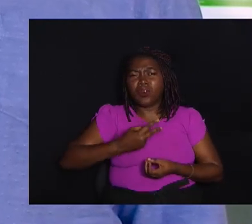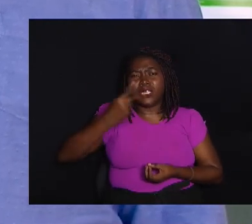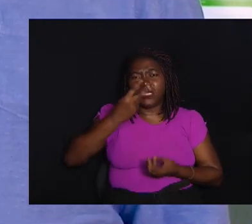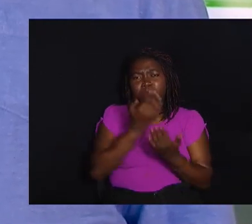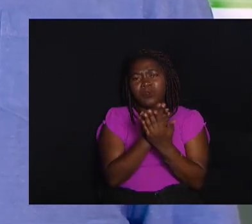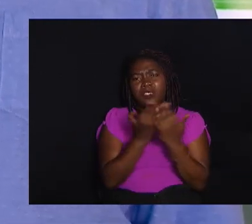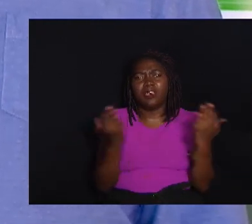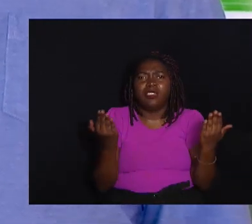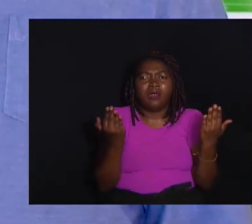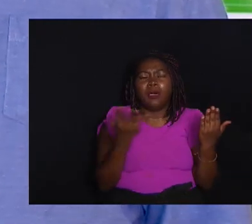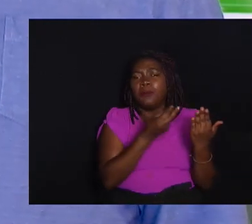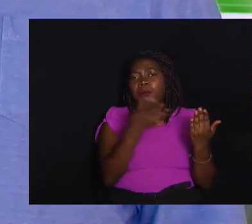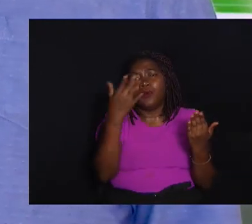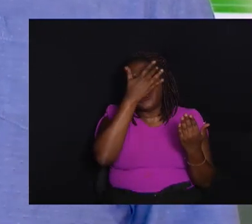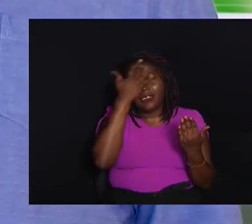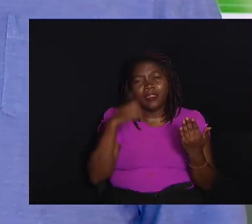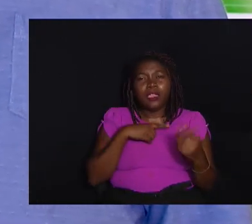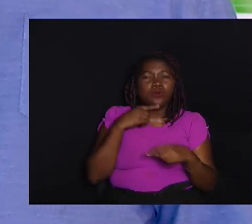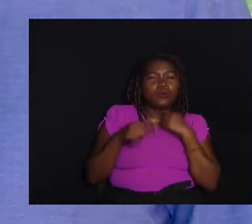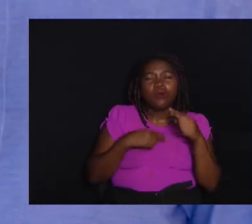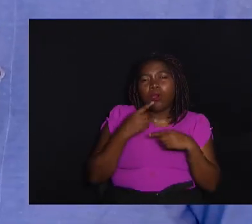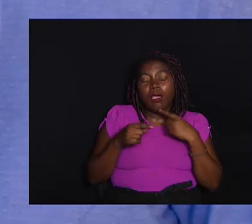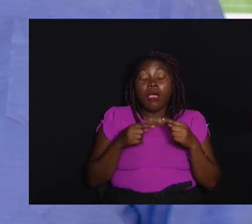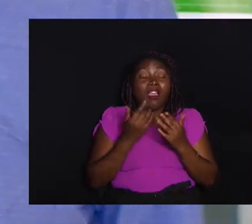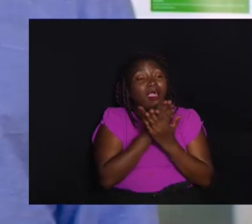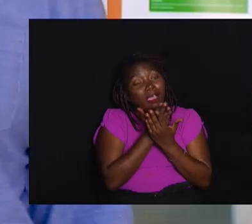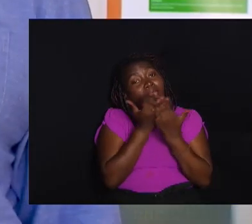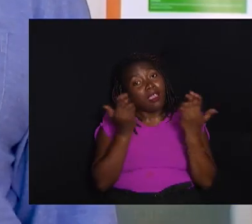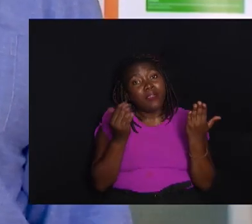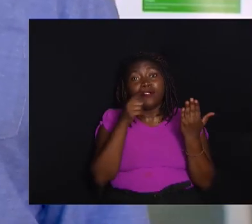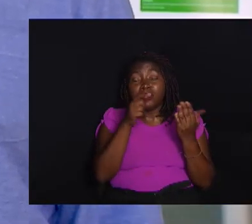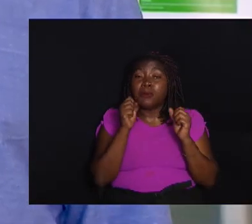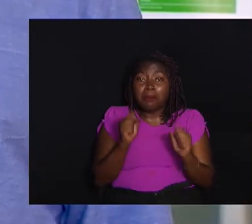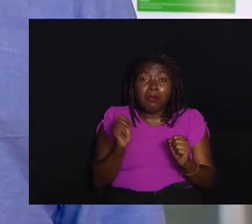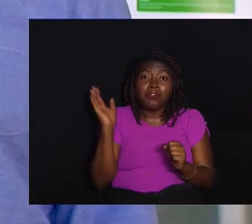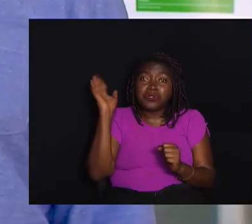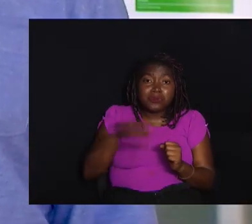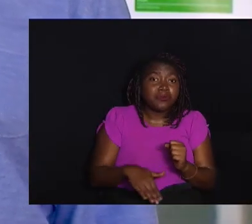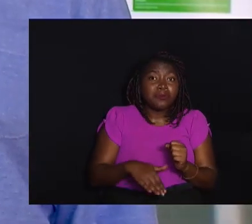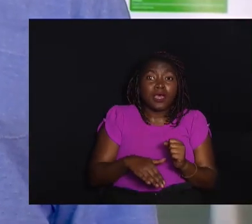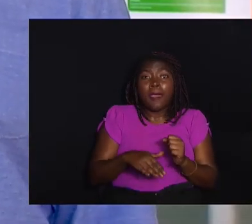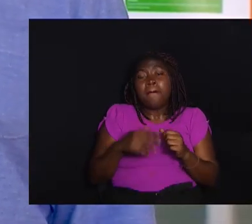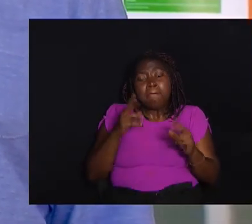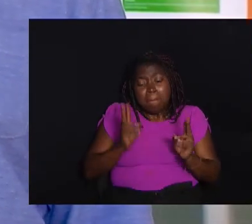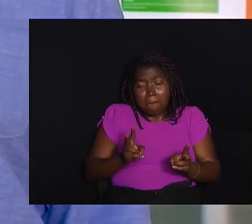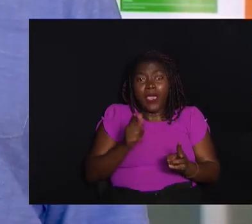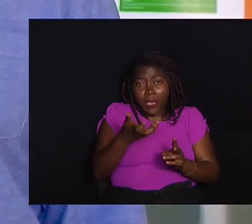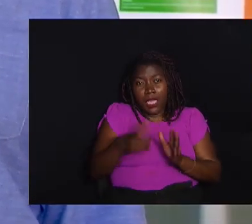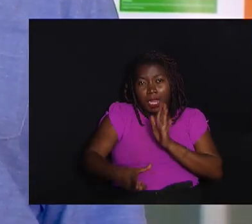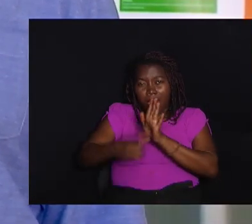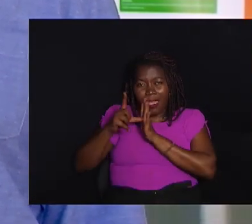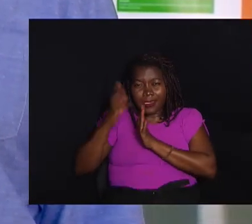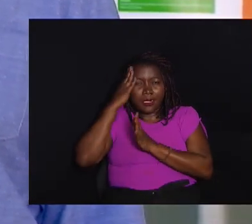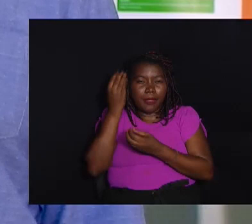dúvida. Como funciona a segunda via? Conta pra gente, por favor. Não, a segunda via você pode tirar, mesmo que você queira se antecipar e já saber como vai